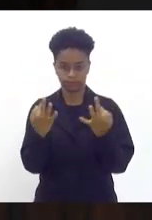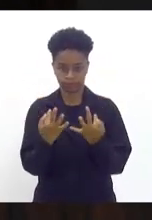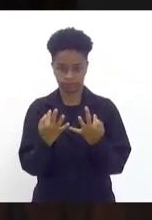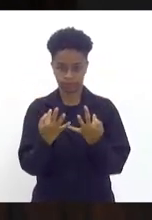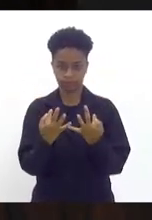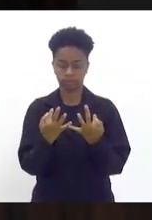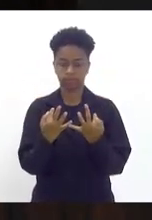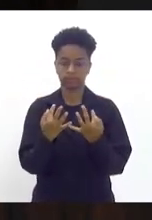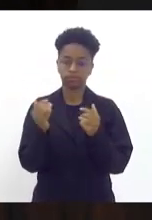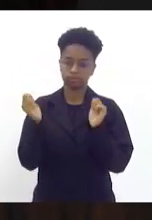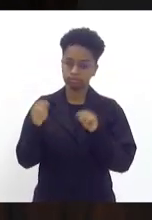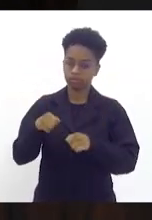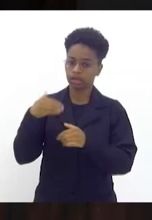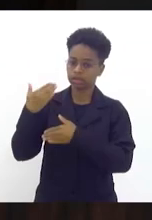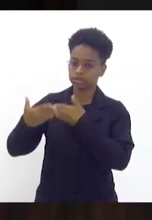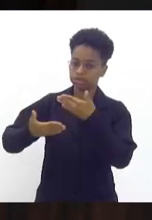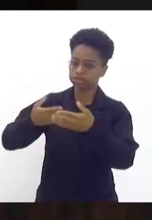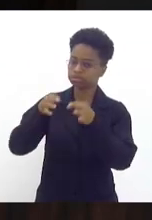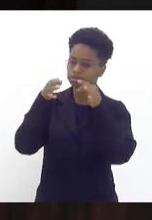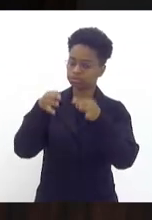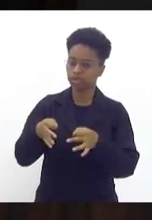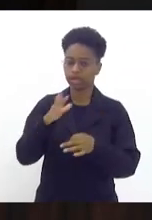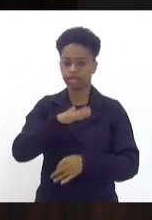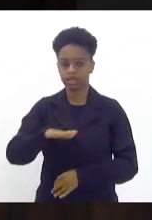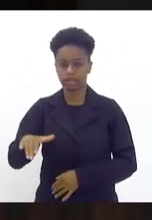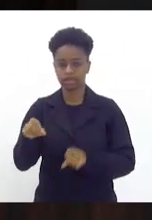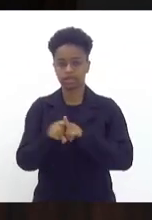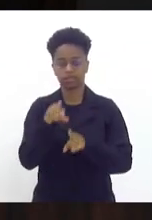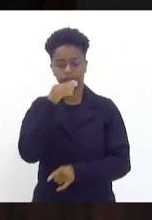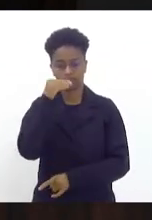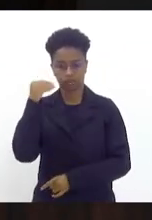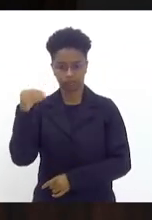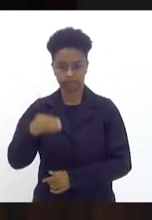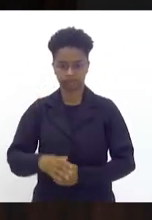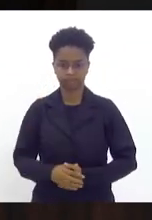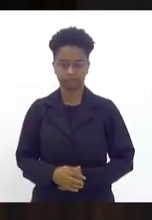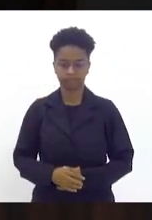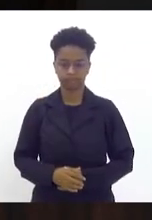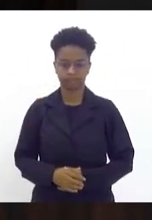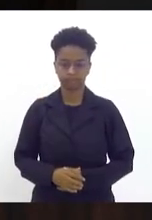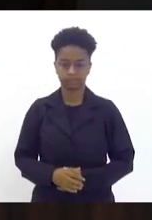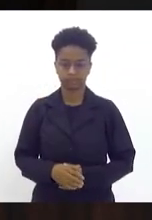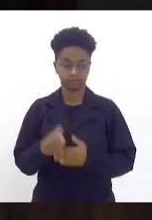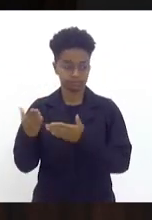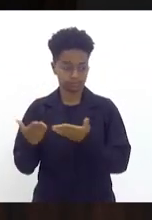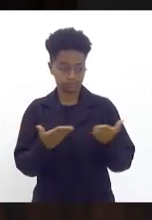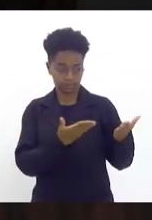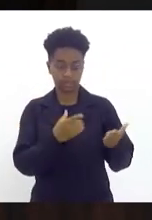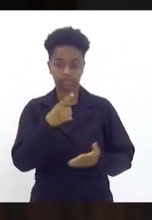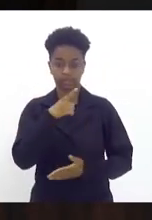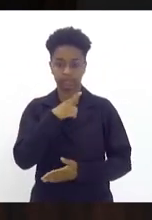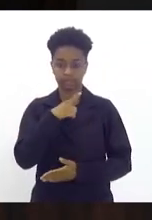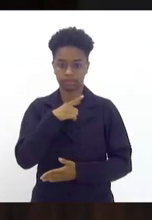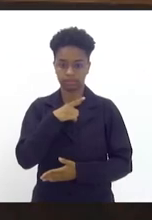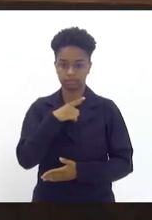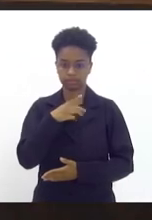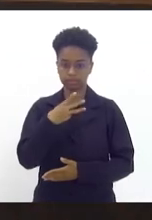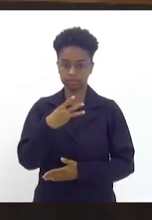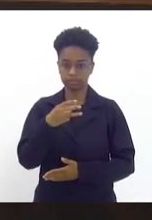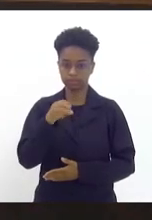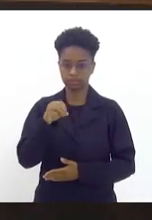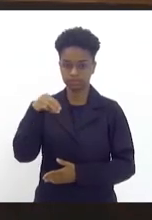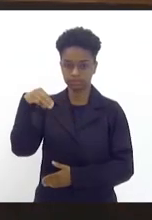para pleno desenvolvimento de crianças e adolescentes. A senhora dispõe de 30